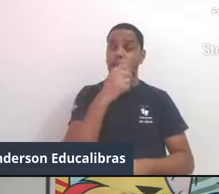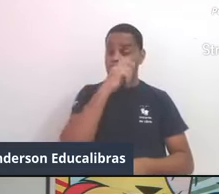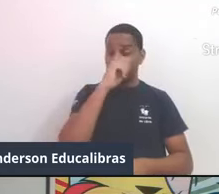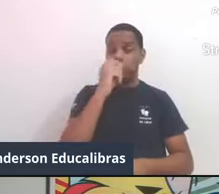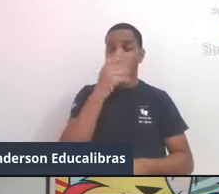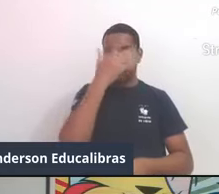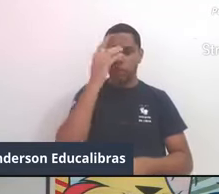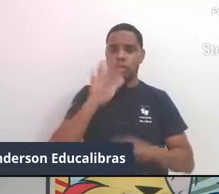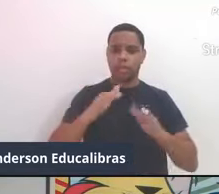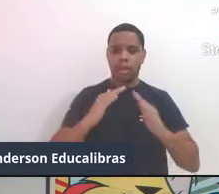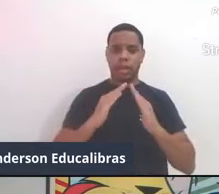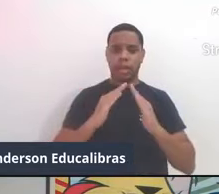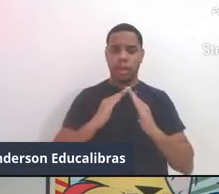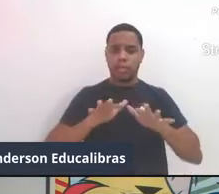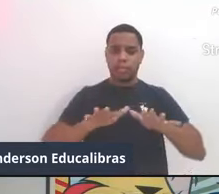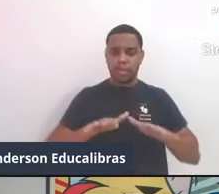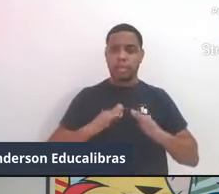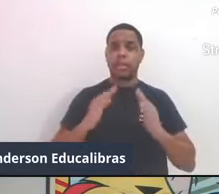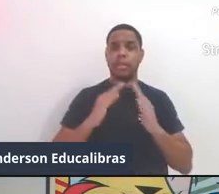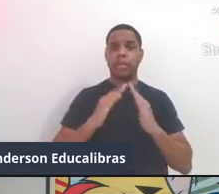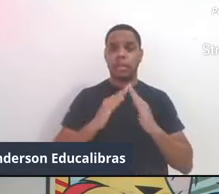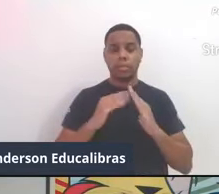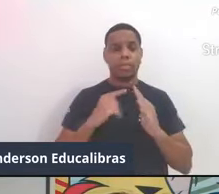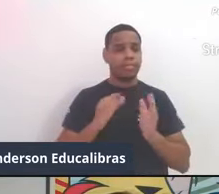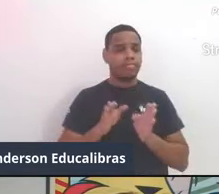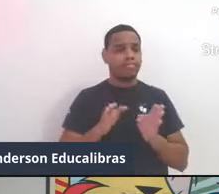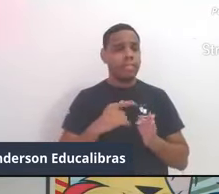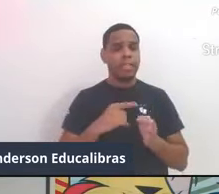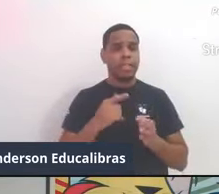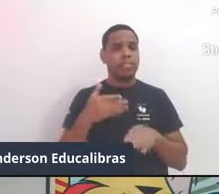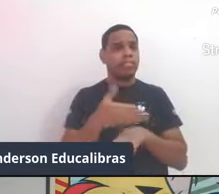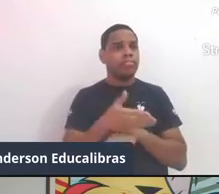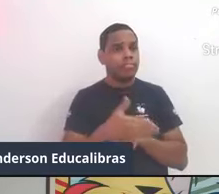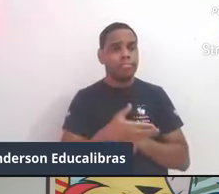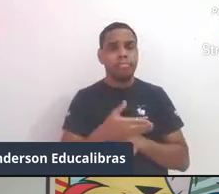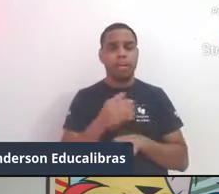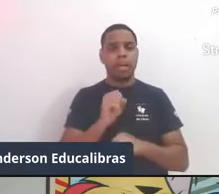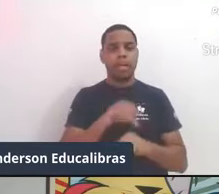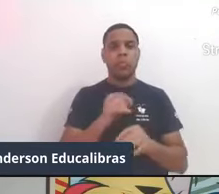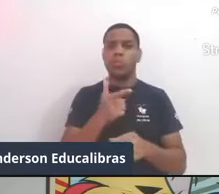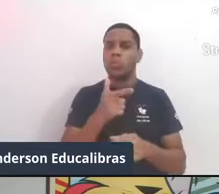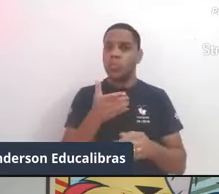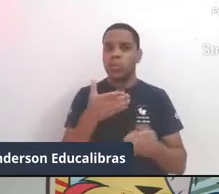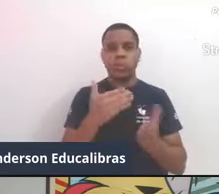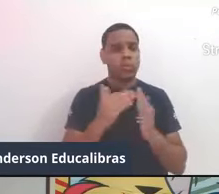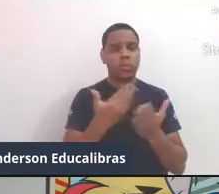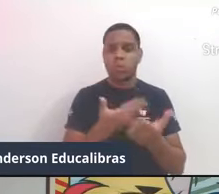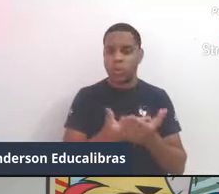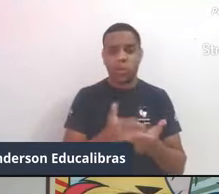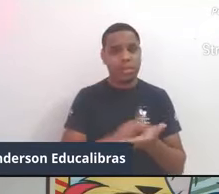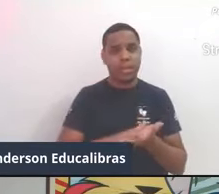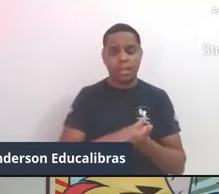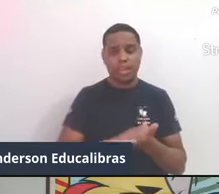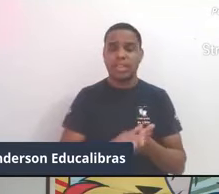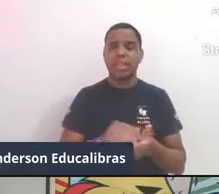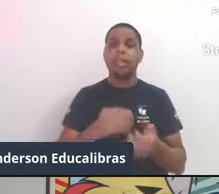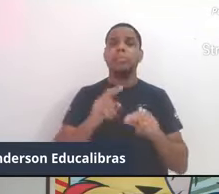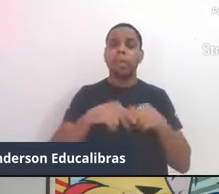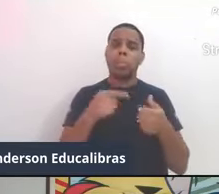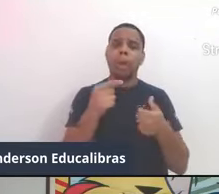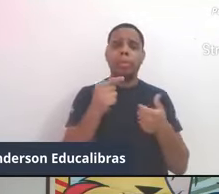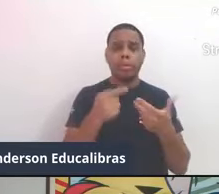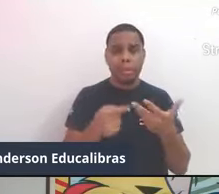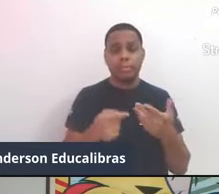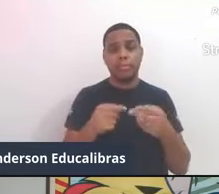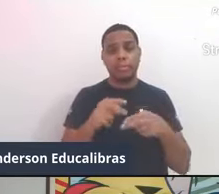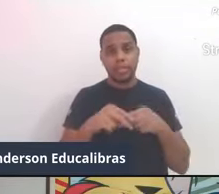em casa, de não terem acesso, de não terem acesso à educação, por vários motivos, né? Tem desde o